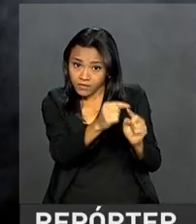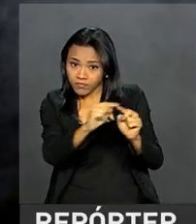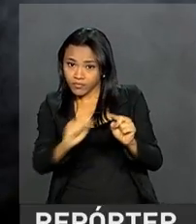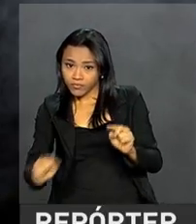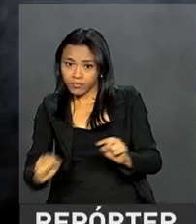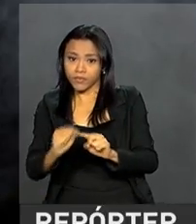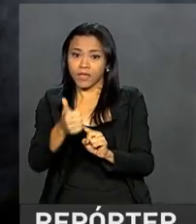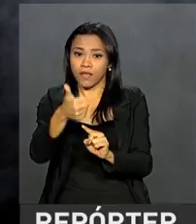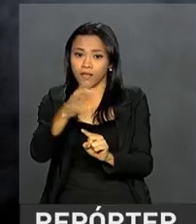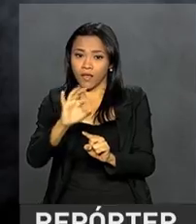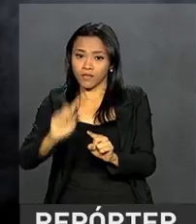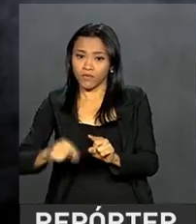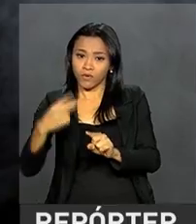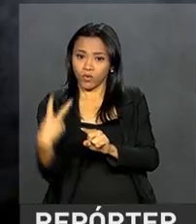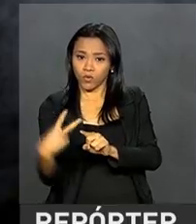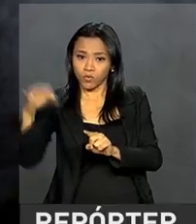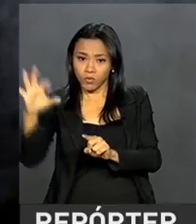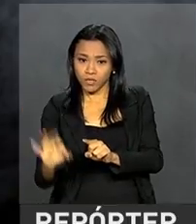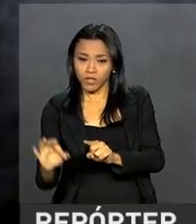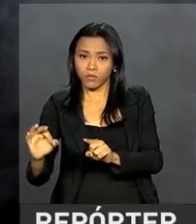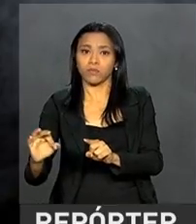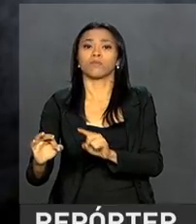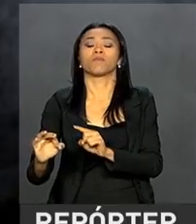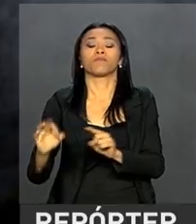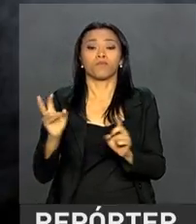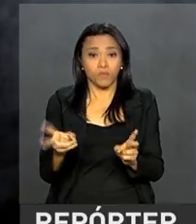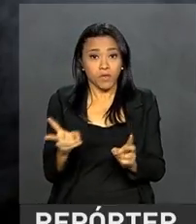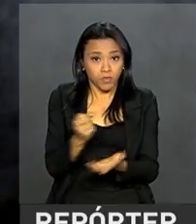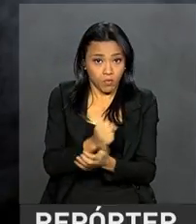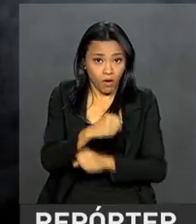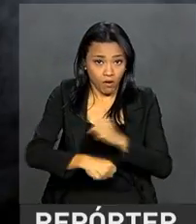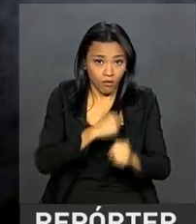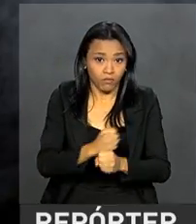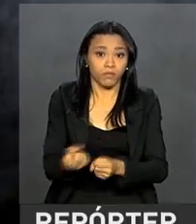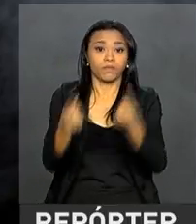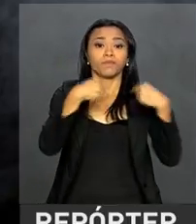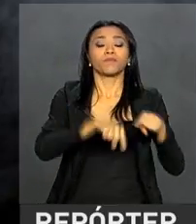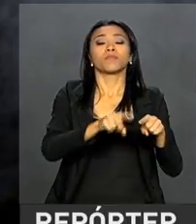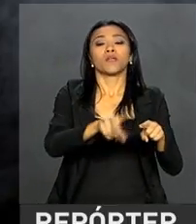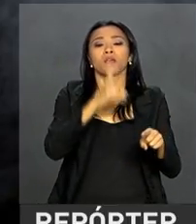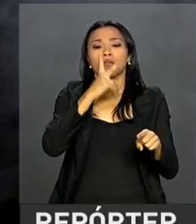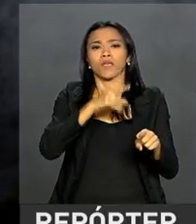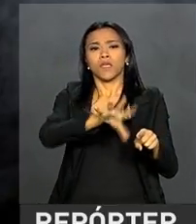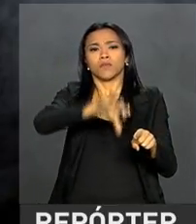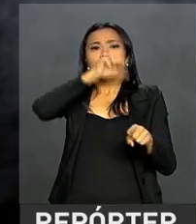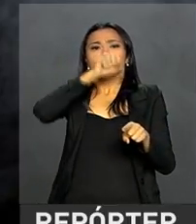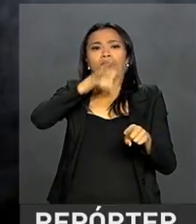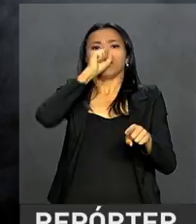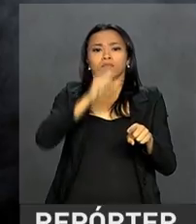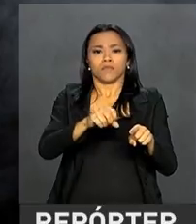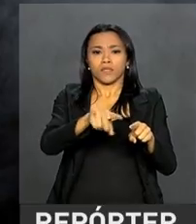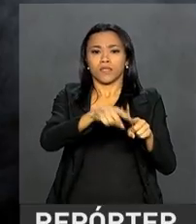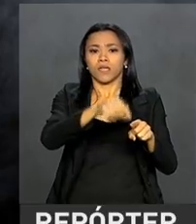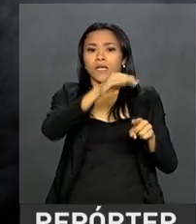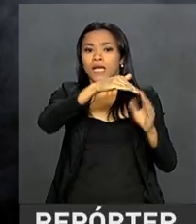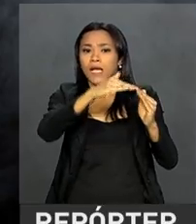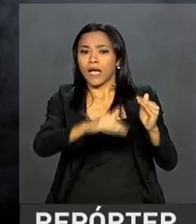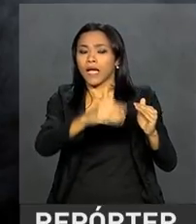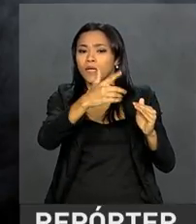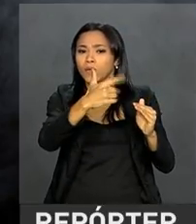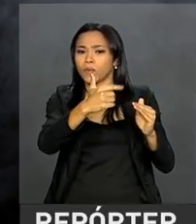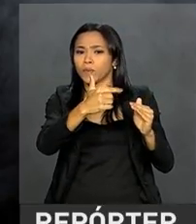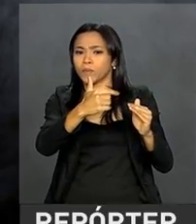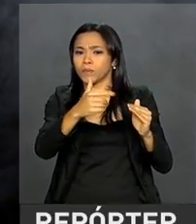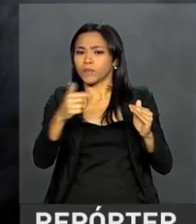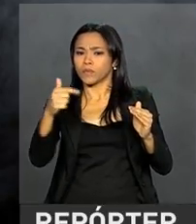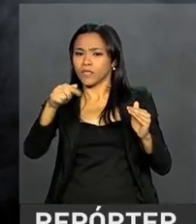10,2 por cento em 2016 já o número de fumantes passivos caiu 42,5 por cento em oito anos